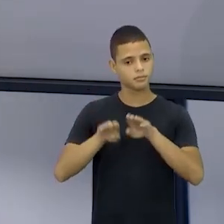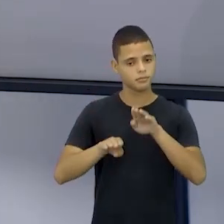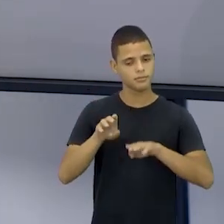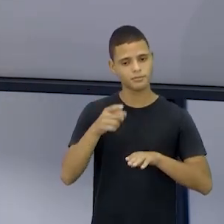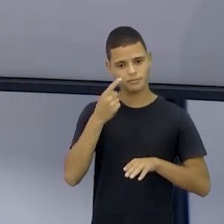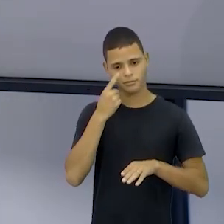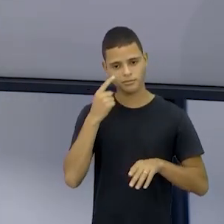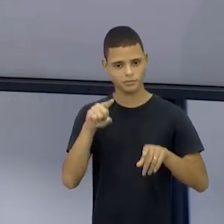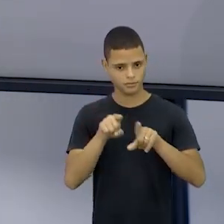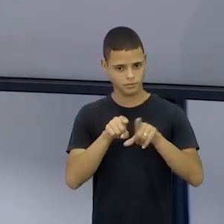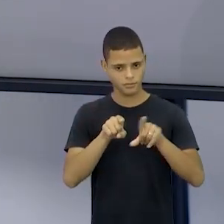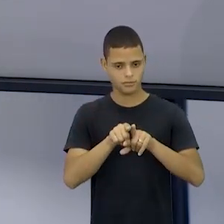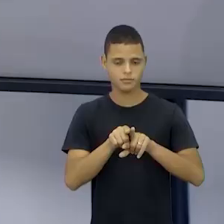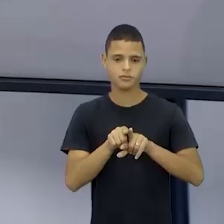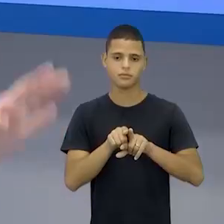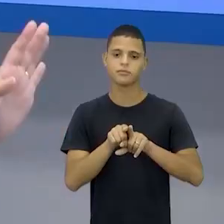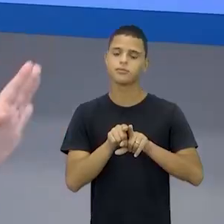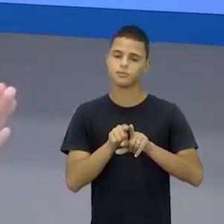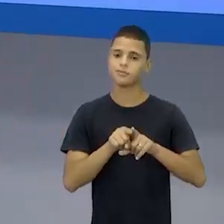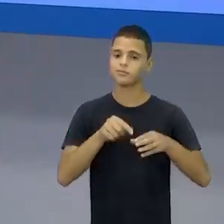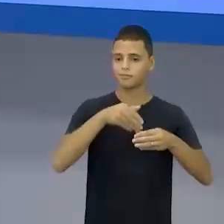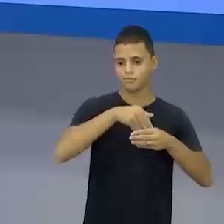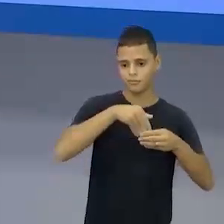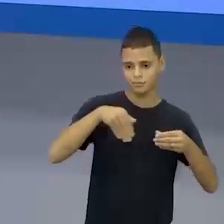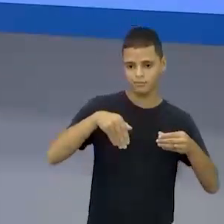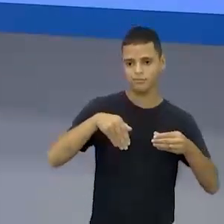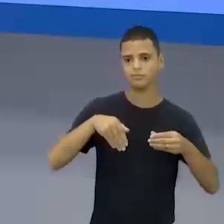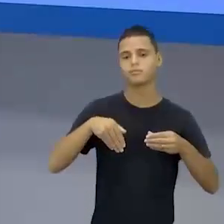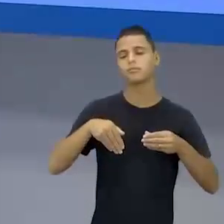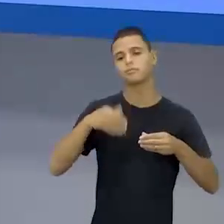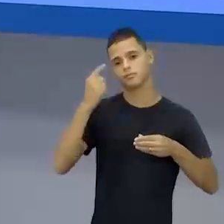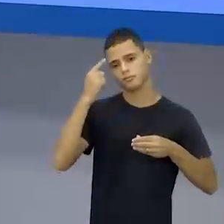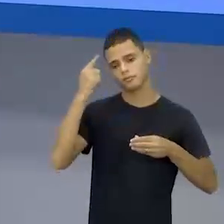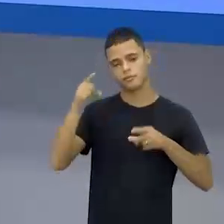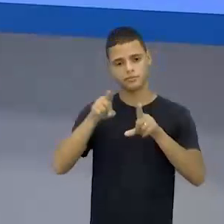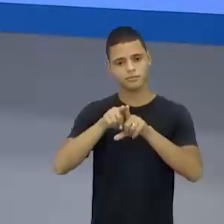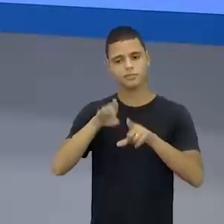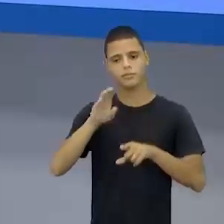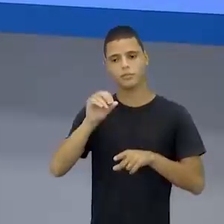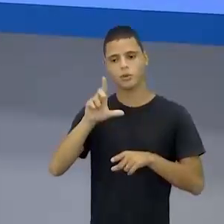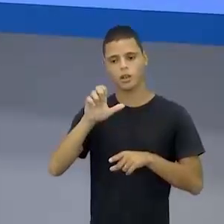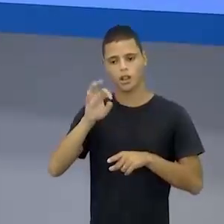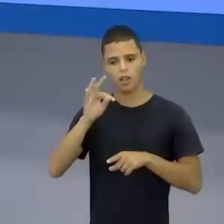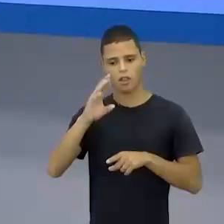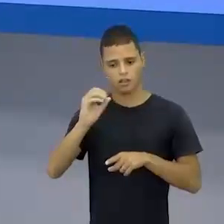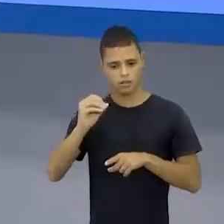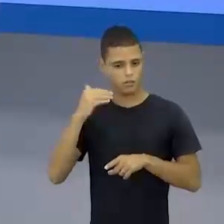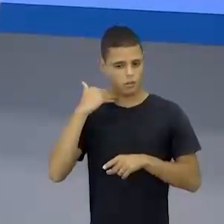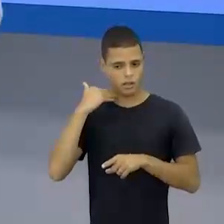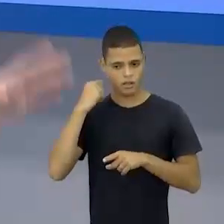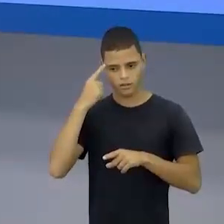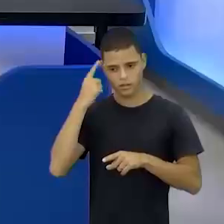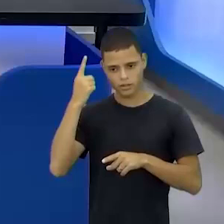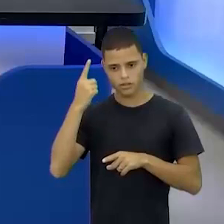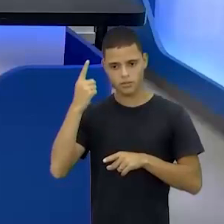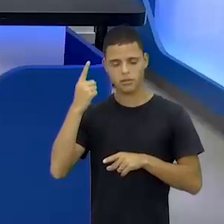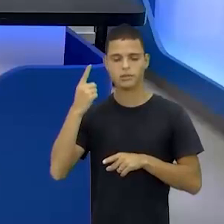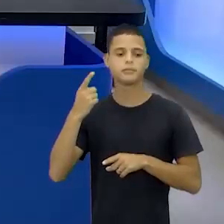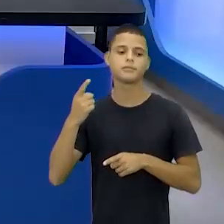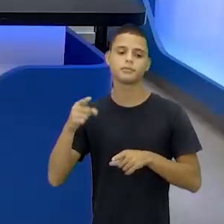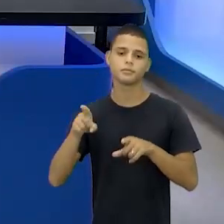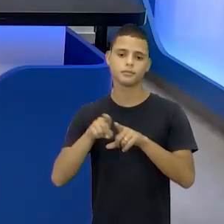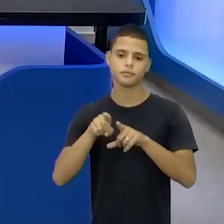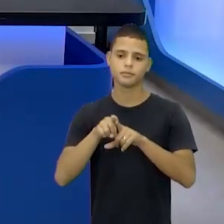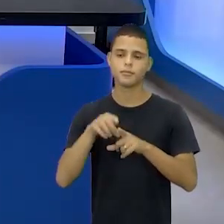cartão de crédito e boleto bancário. Ah, eu lembro bem dessa. Porque aí tinha que passar o que é fixo, o que é variável. Aí eu lembro bem dessa. Exatamente. Nós falamos também